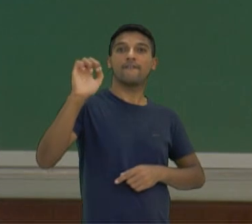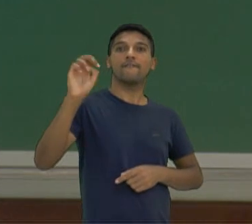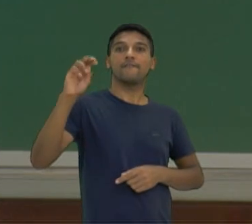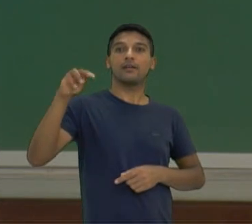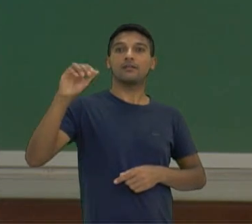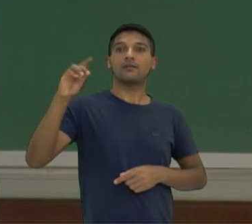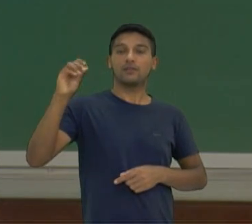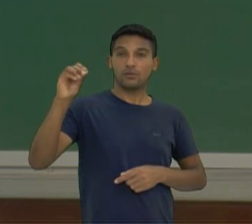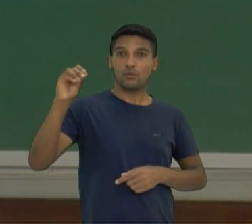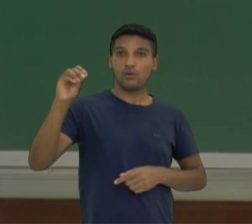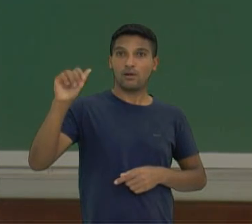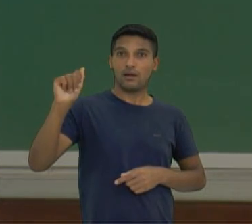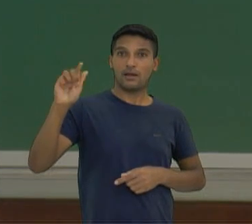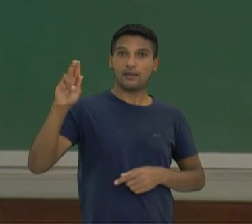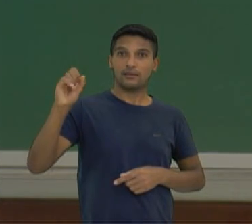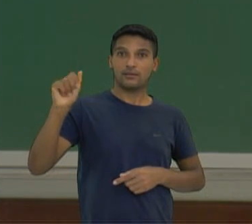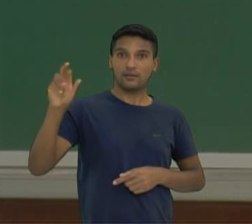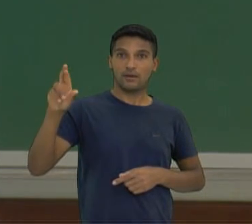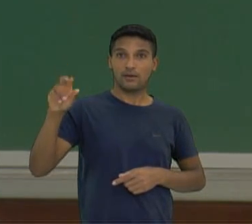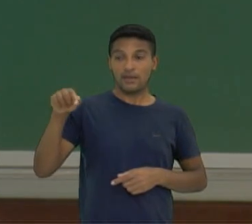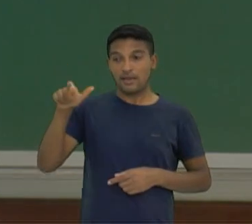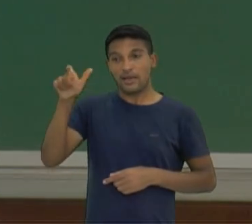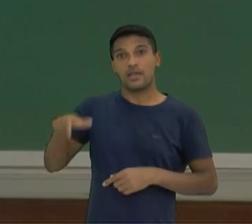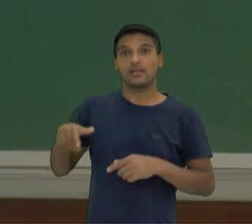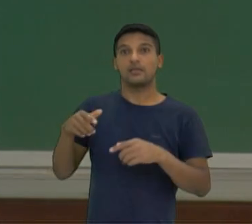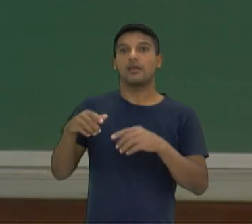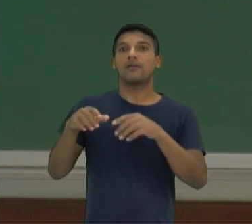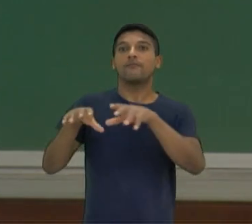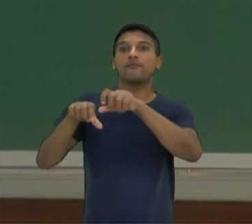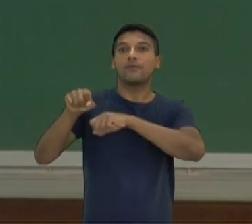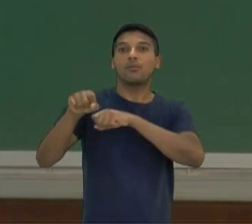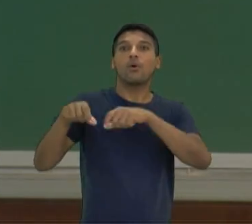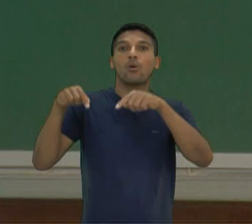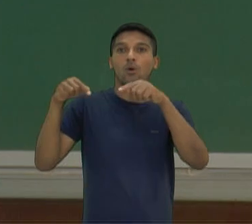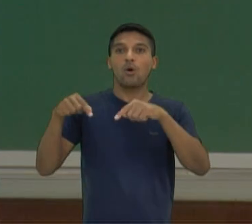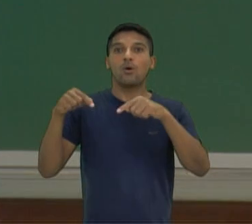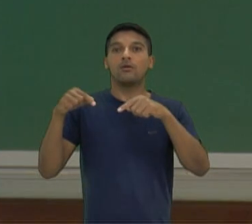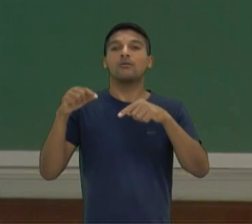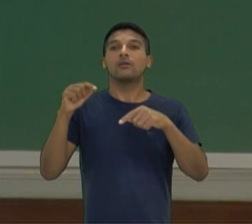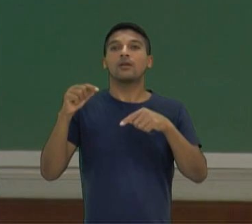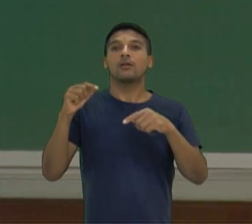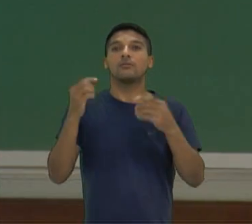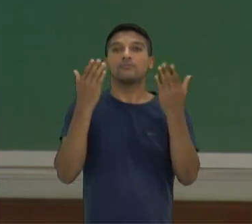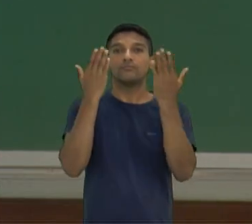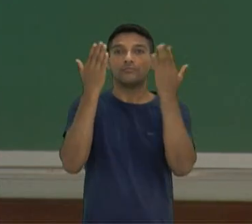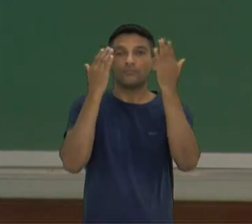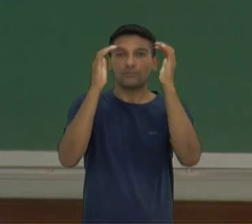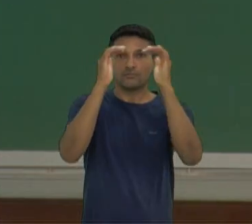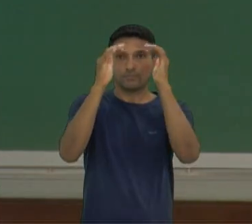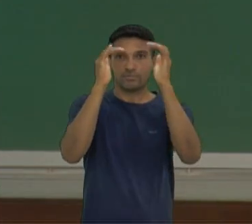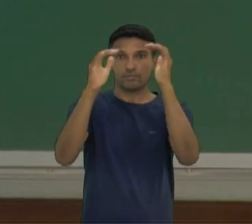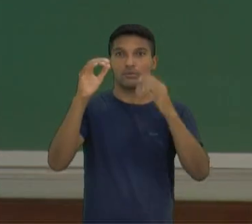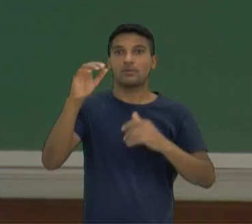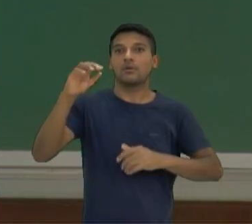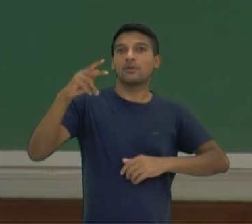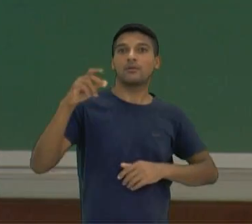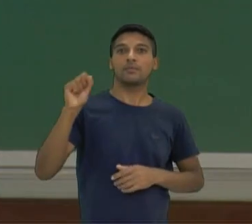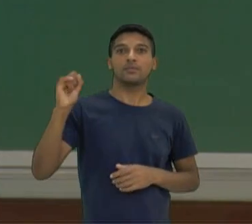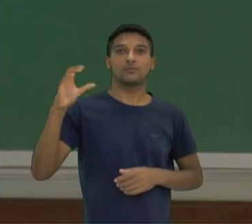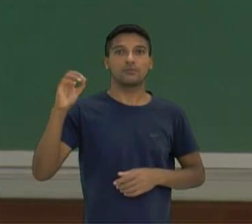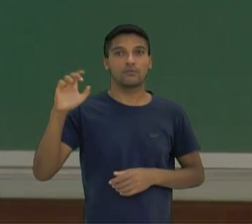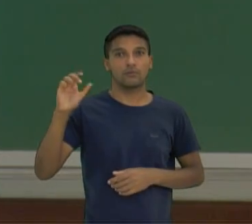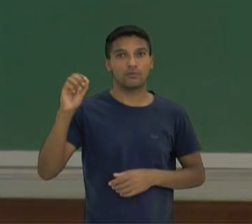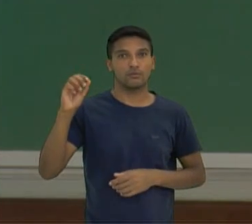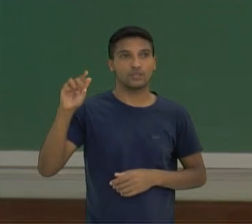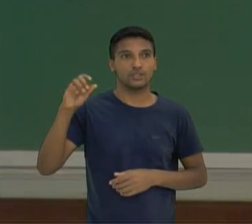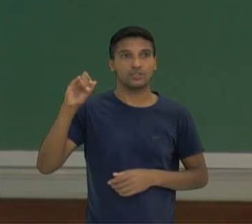como visitar uma universidade, pesquisar sobre a área que você tem afinidade para escolher a sua profissão. Antes,